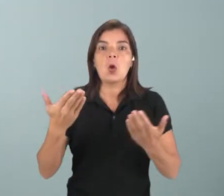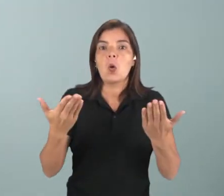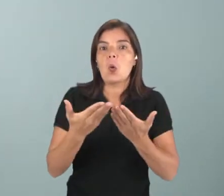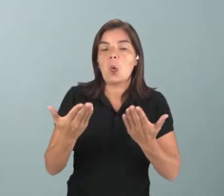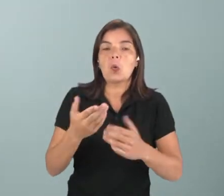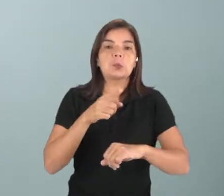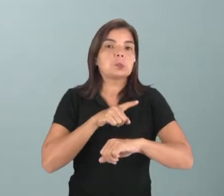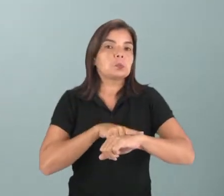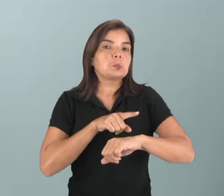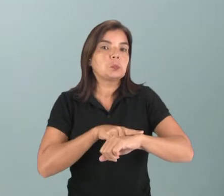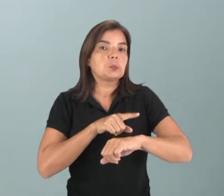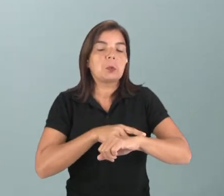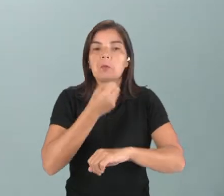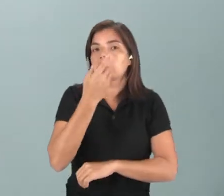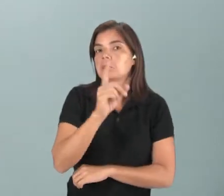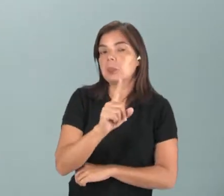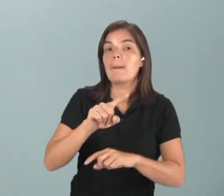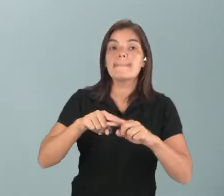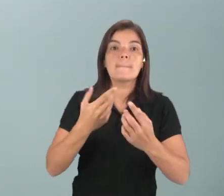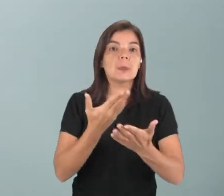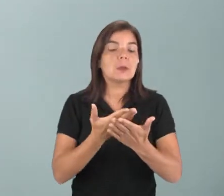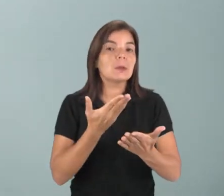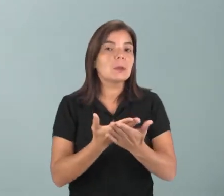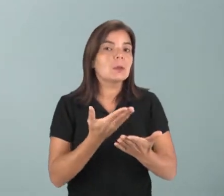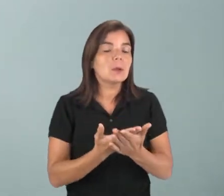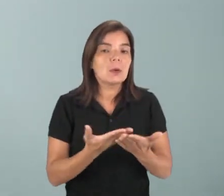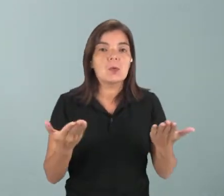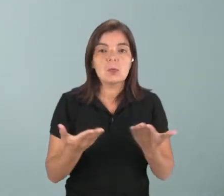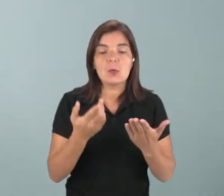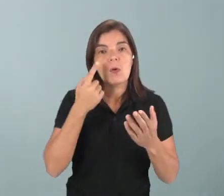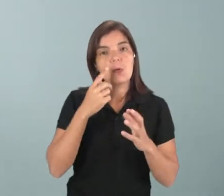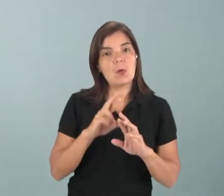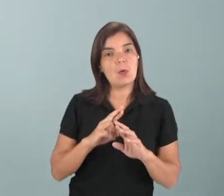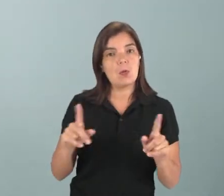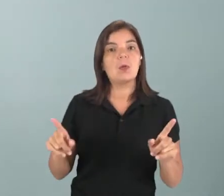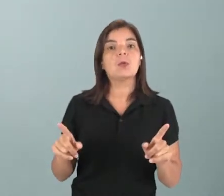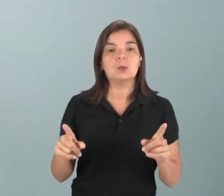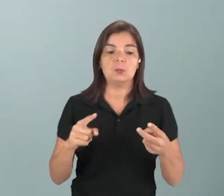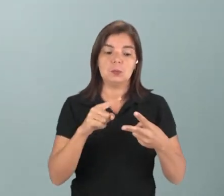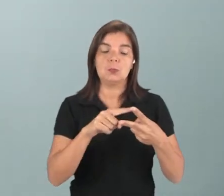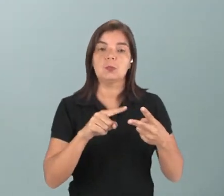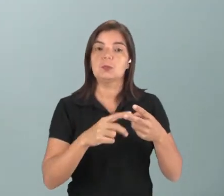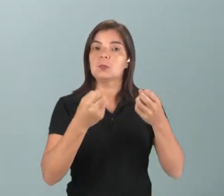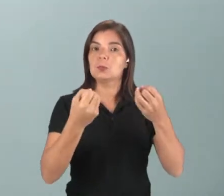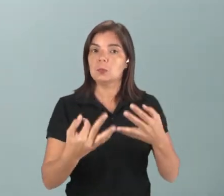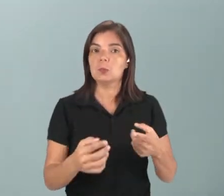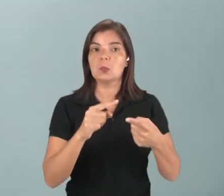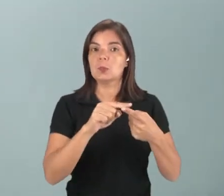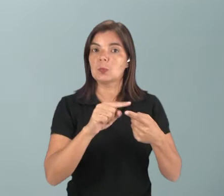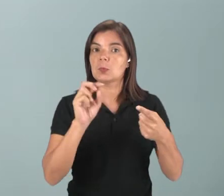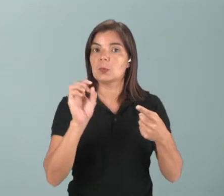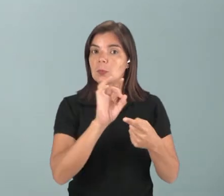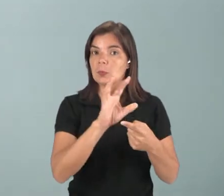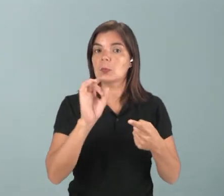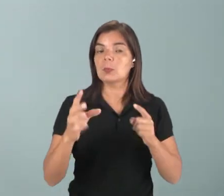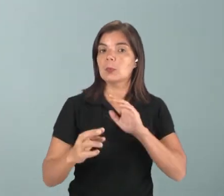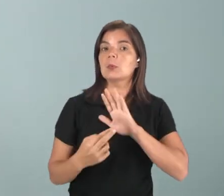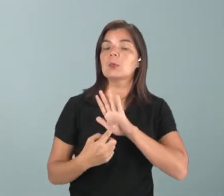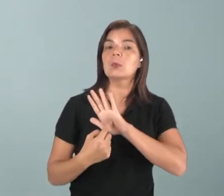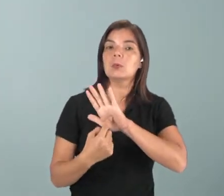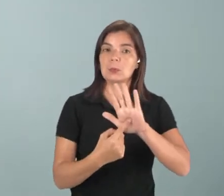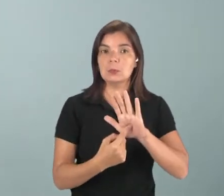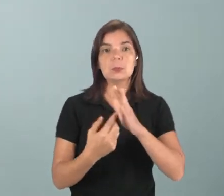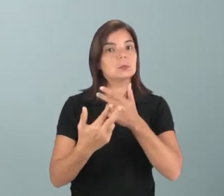o tempo não está bom. Mas nessa aula nós vamos diferenciar esses dois conceitos, tá? Cada um